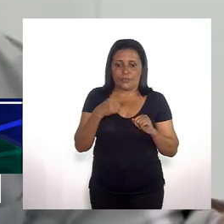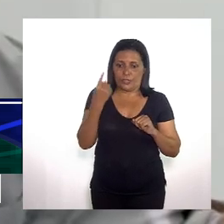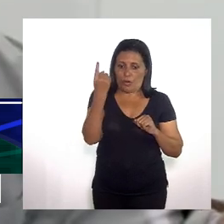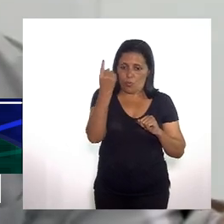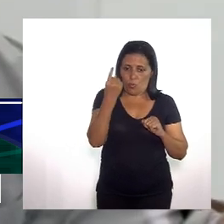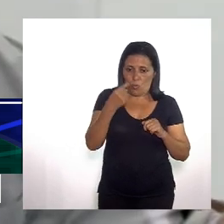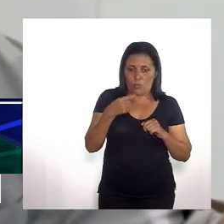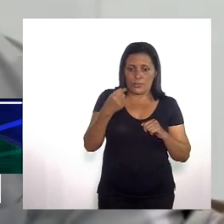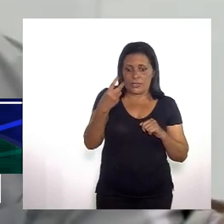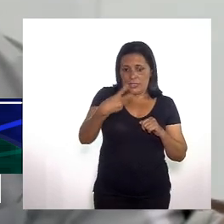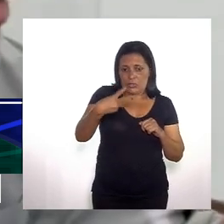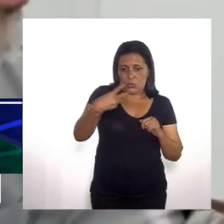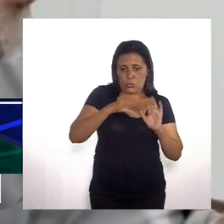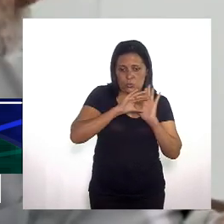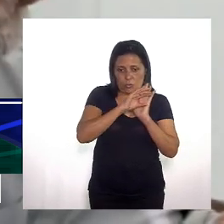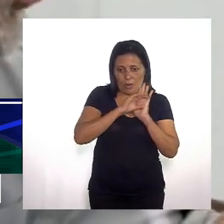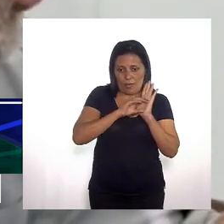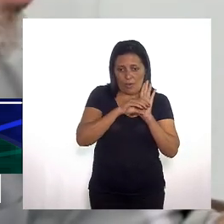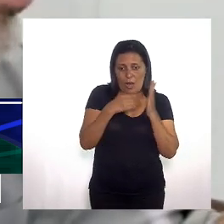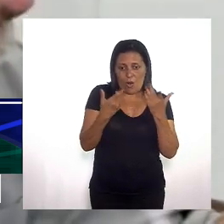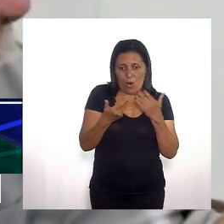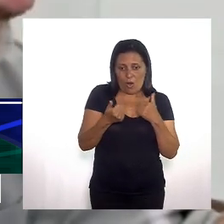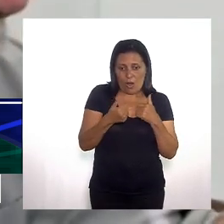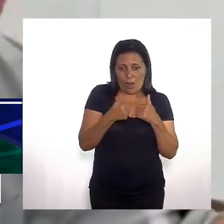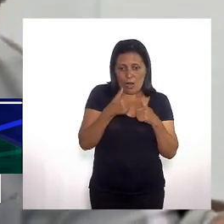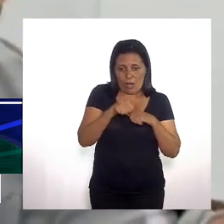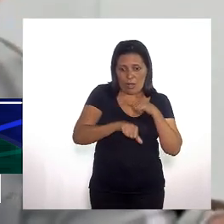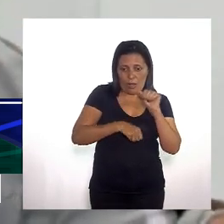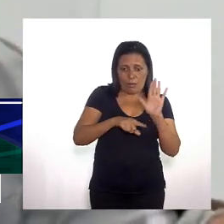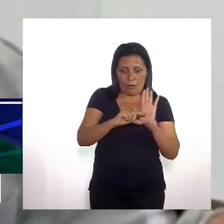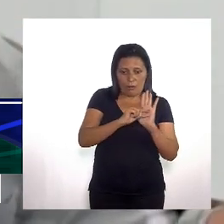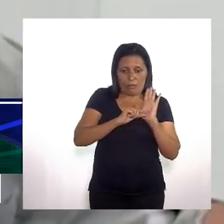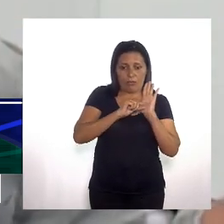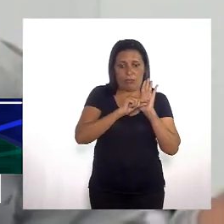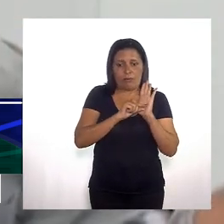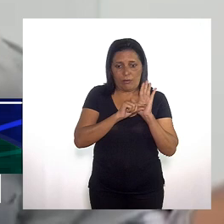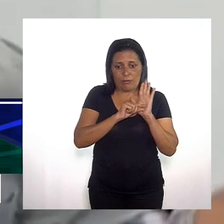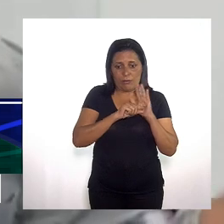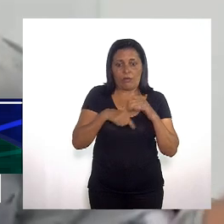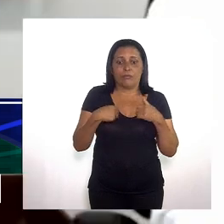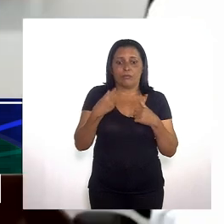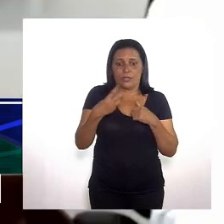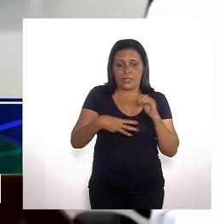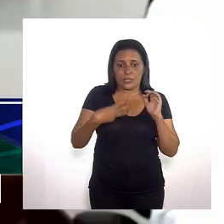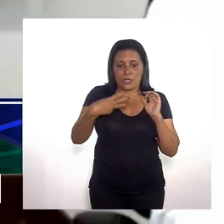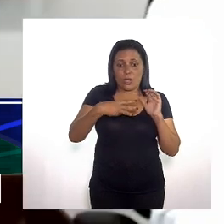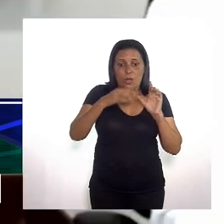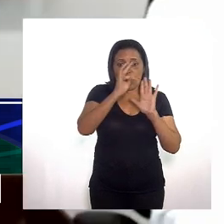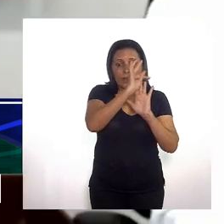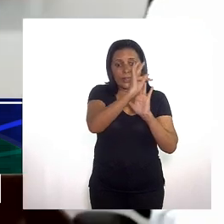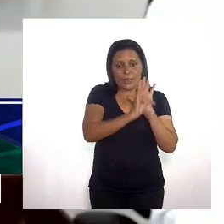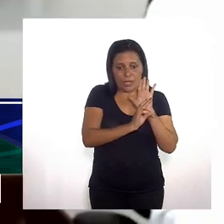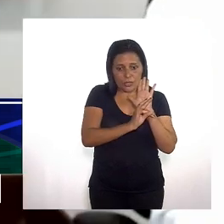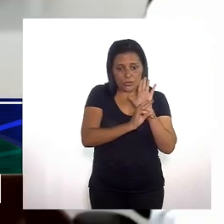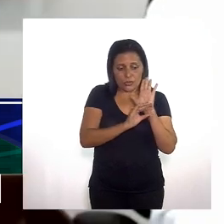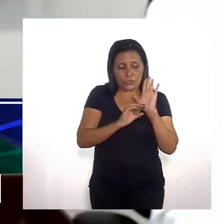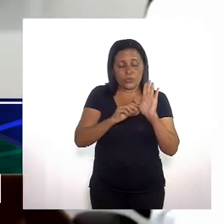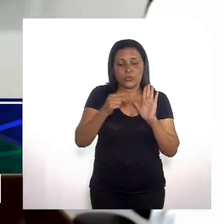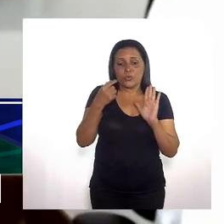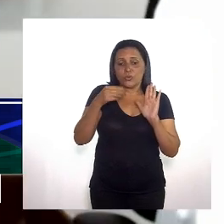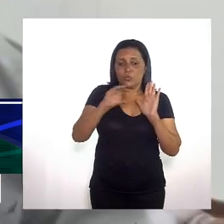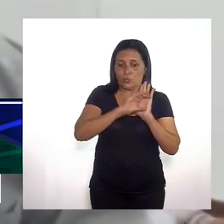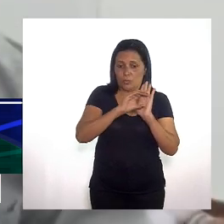parágrafo segundo e ele se tornou inciso segundo do parágrafo terceiro. Então, vamos lá. O texto do parágrafo